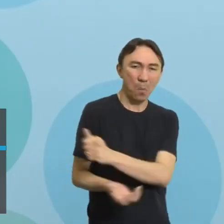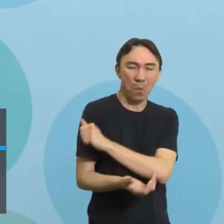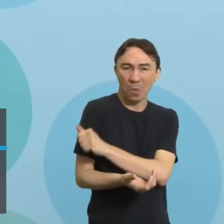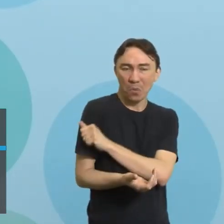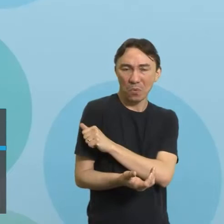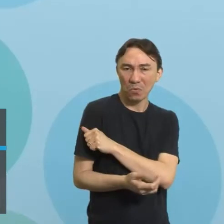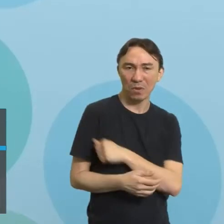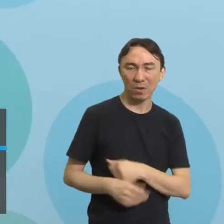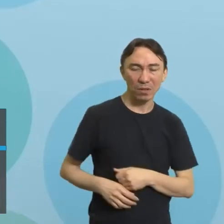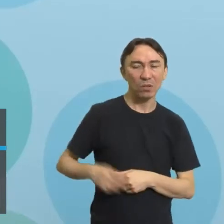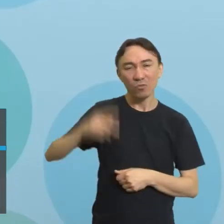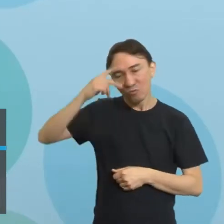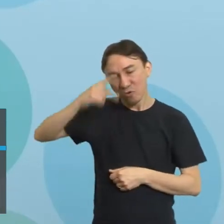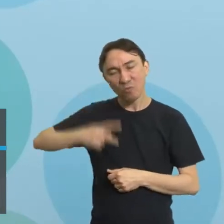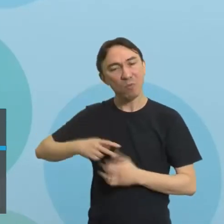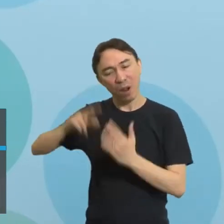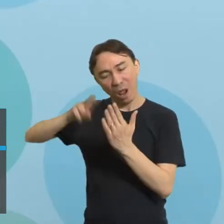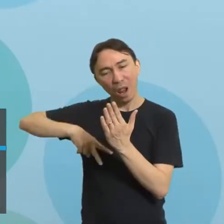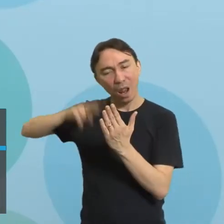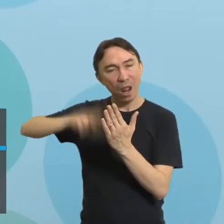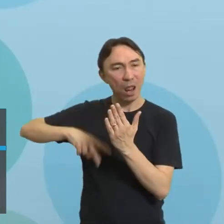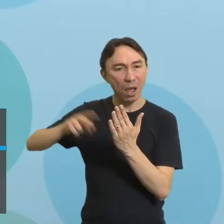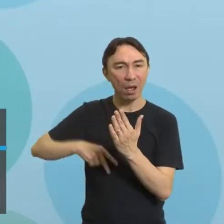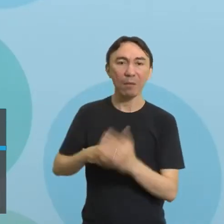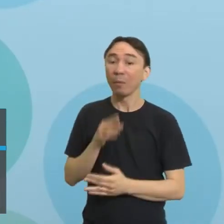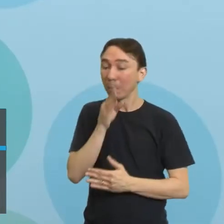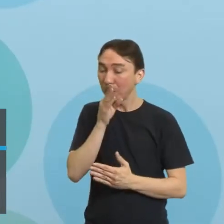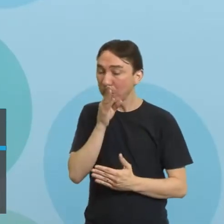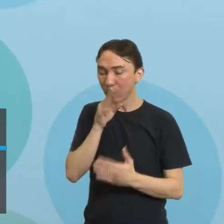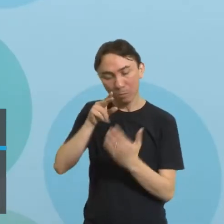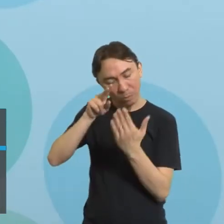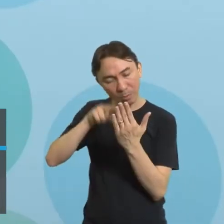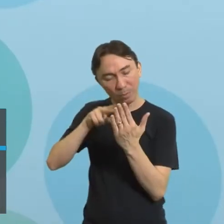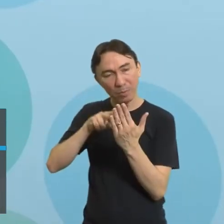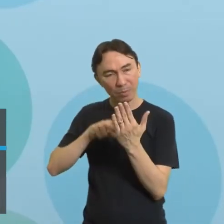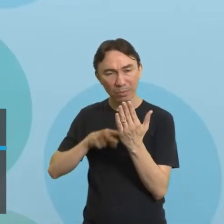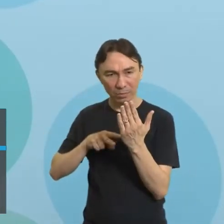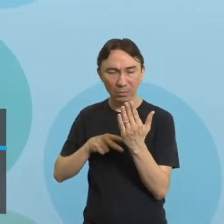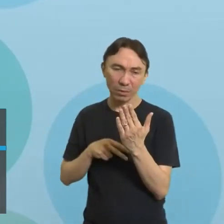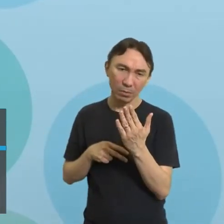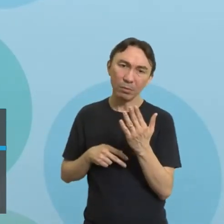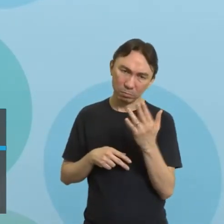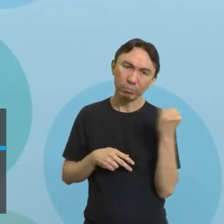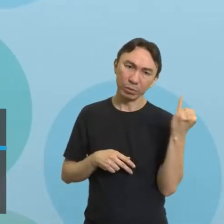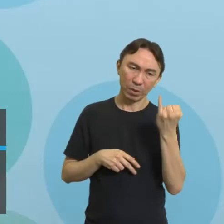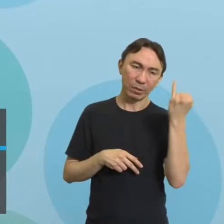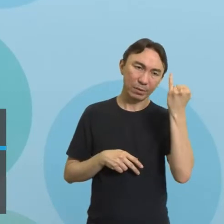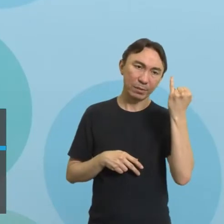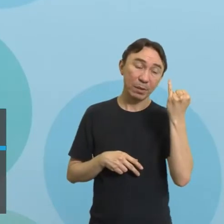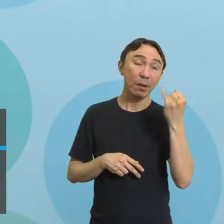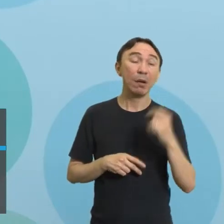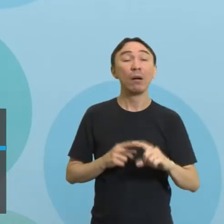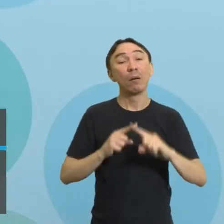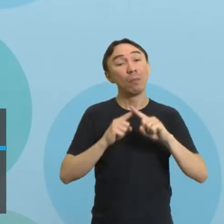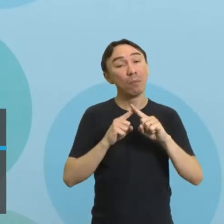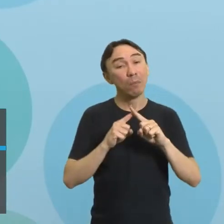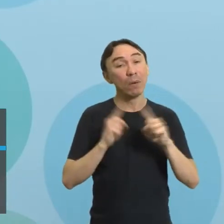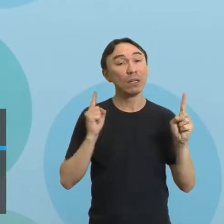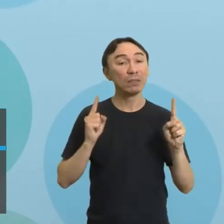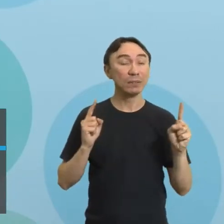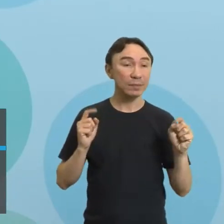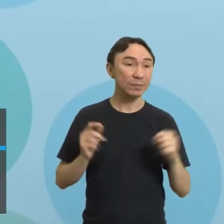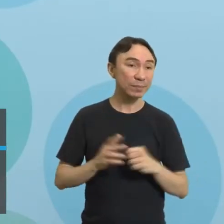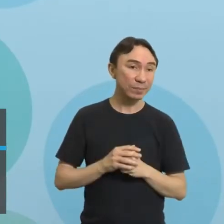individual, silenciosa, não que não seja importante esse momento, é muito importante, né? Mas,